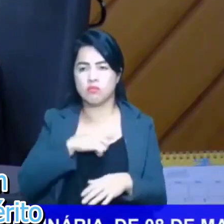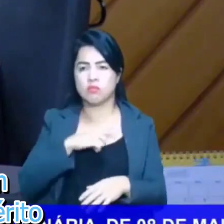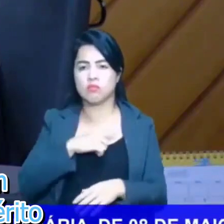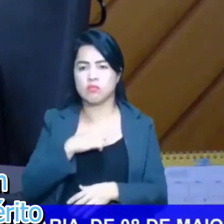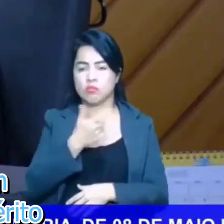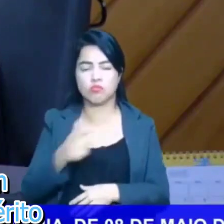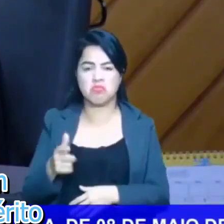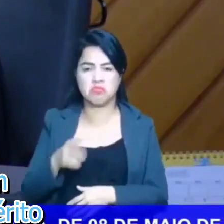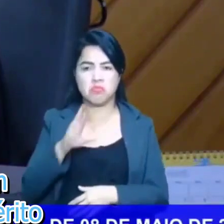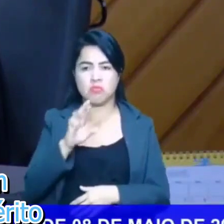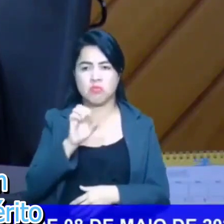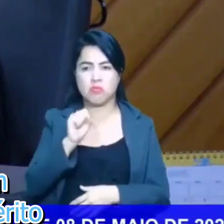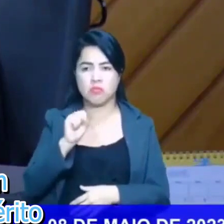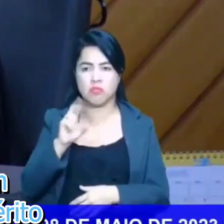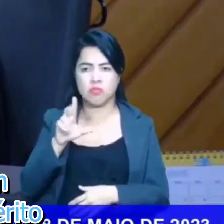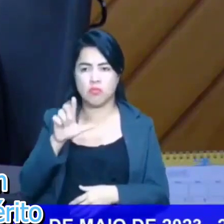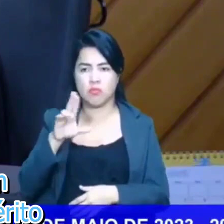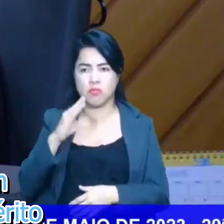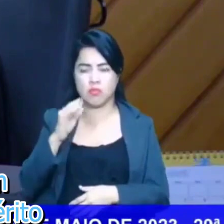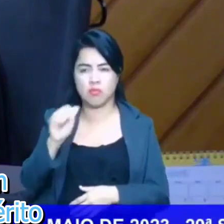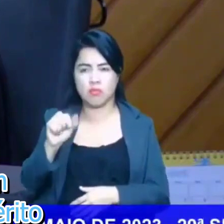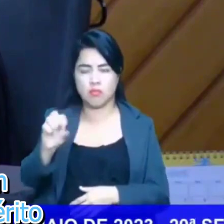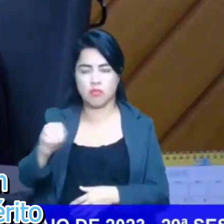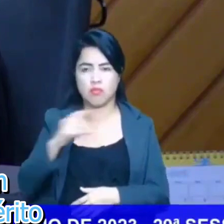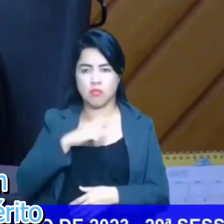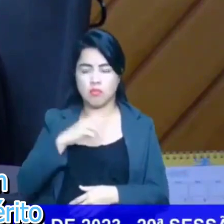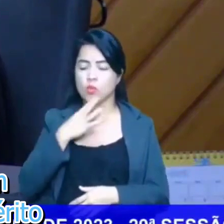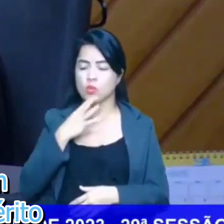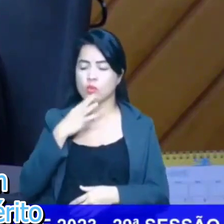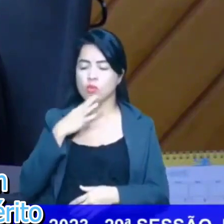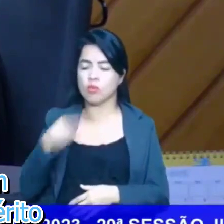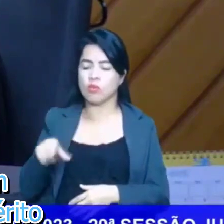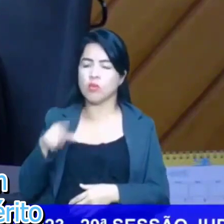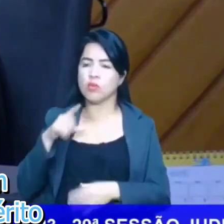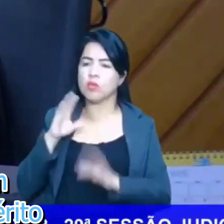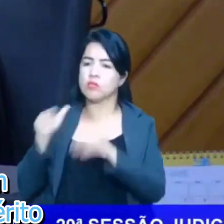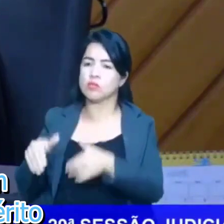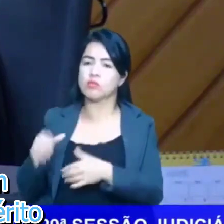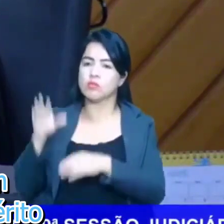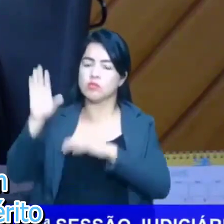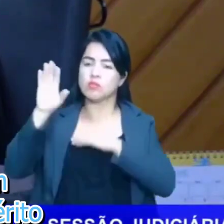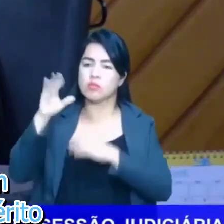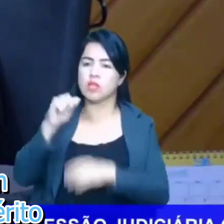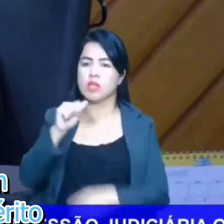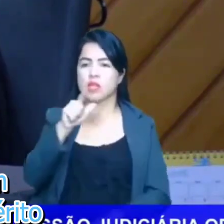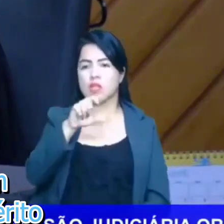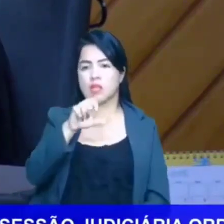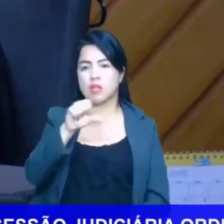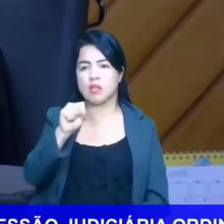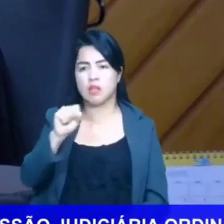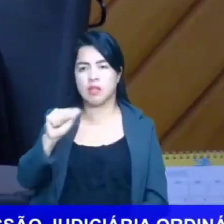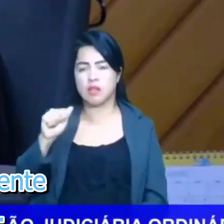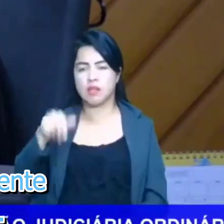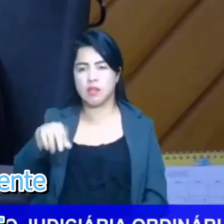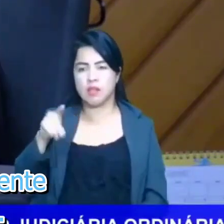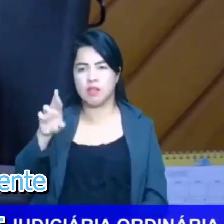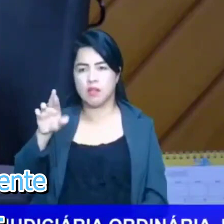E conheceu o processo em relação à representada Alessandra Furtado. No mérito, por